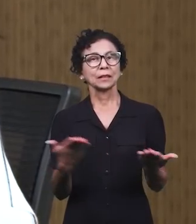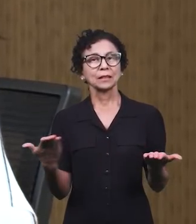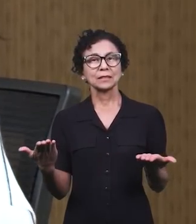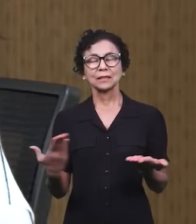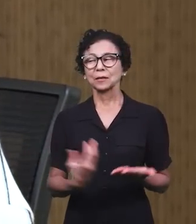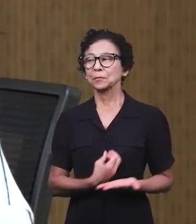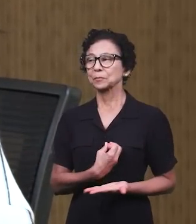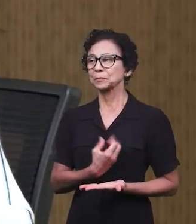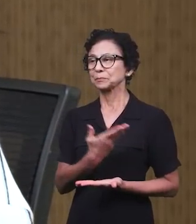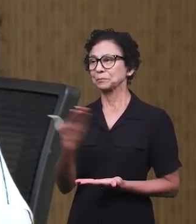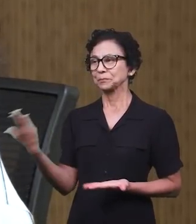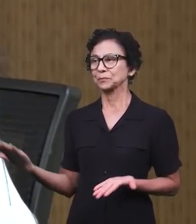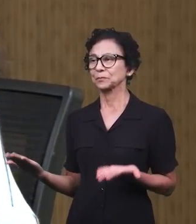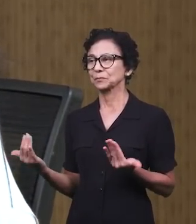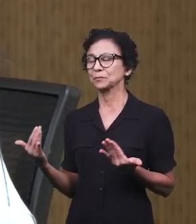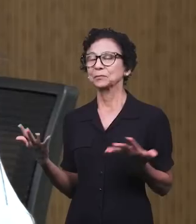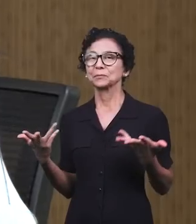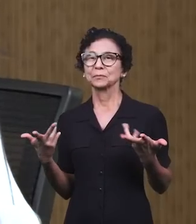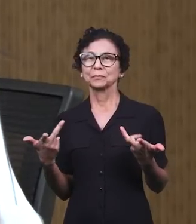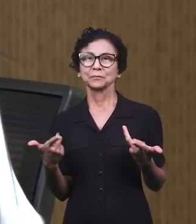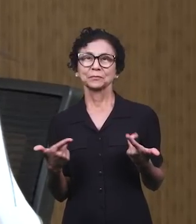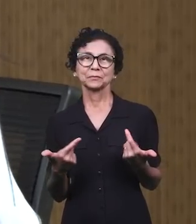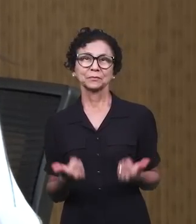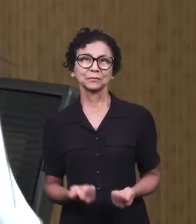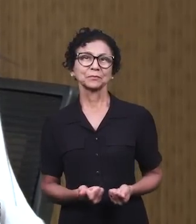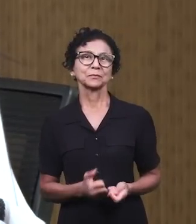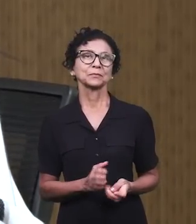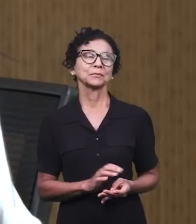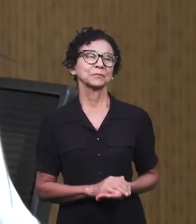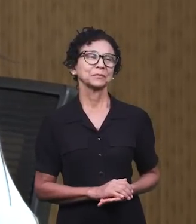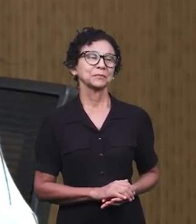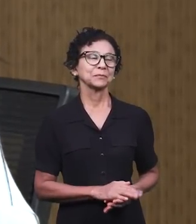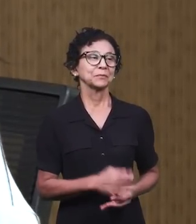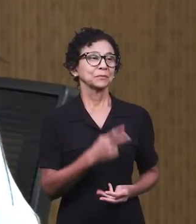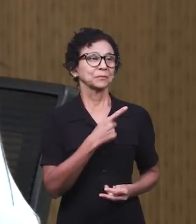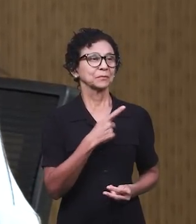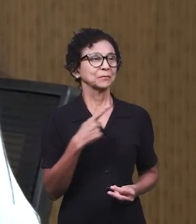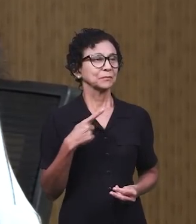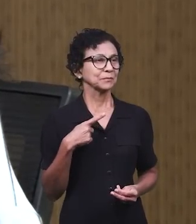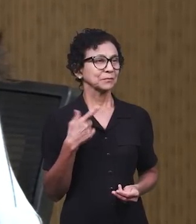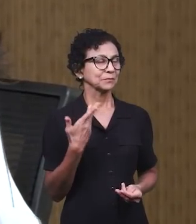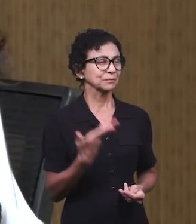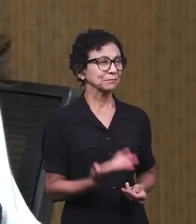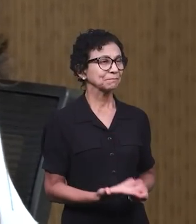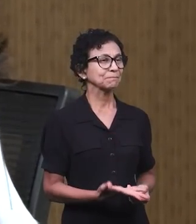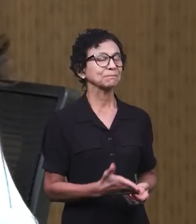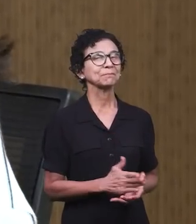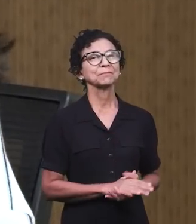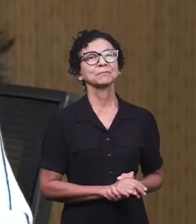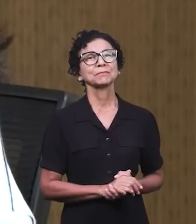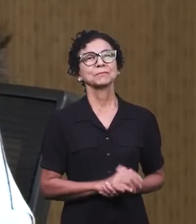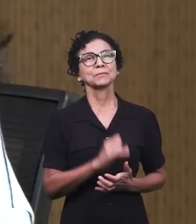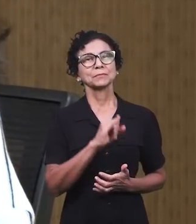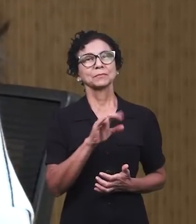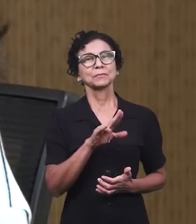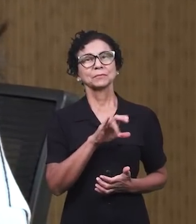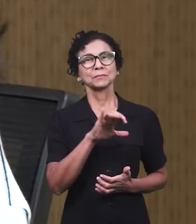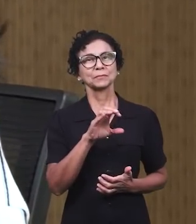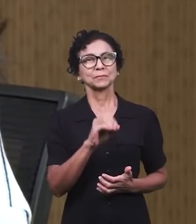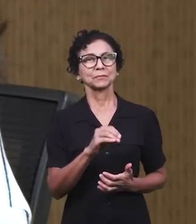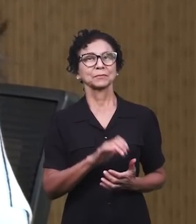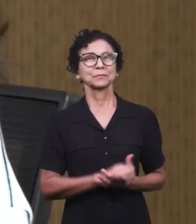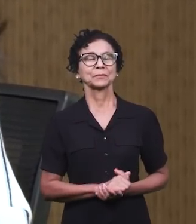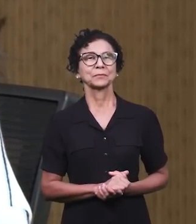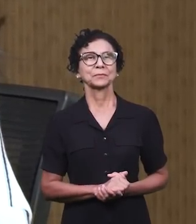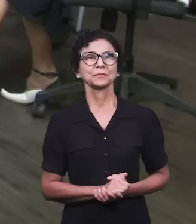os nossos jovens maravilhosos que fizeram as perguntas, nosso pastor querido. Então, é um prazer. Sempre estou às ordens para estar